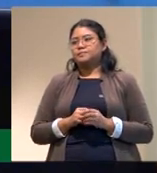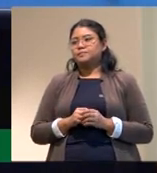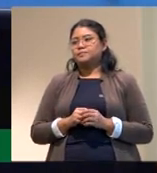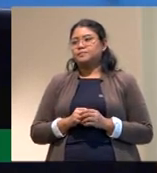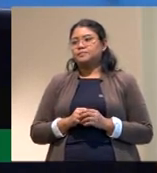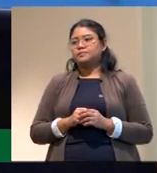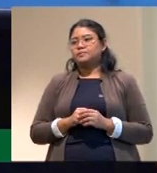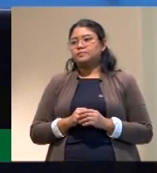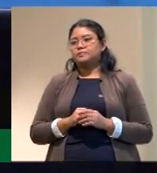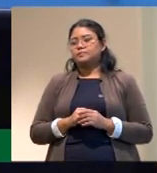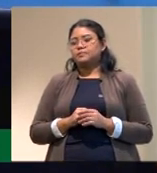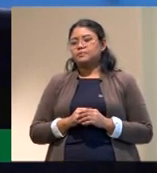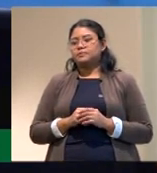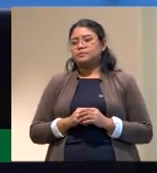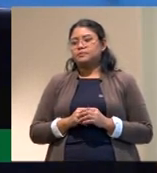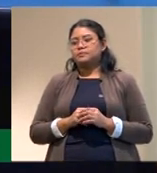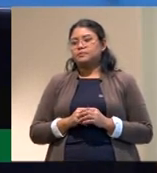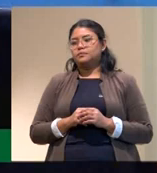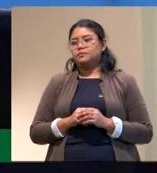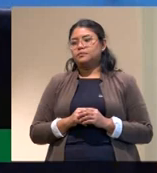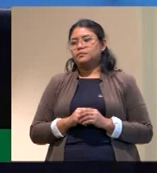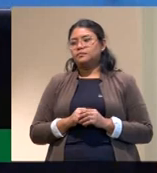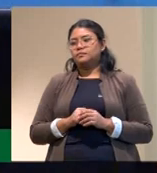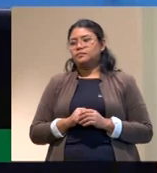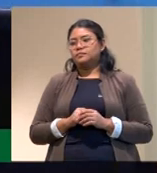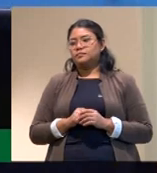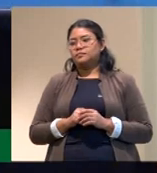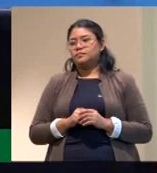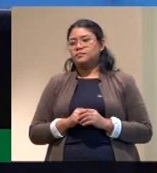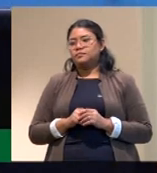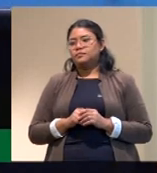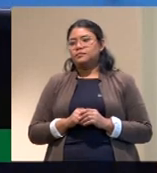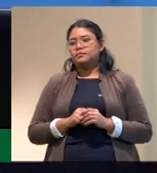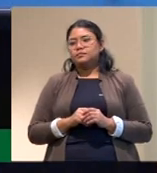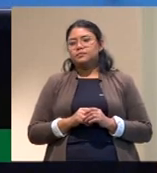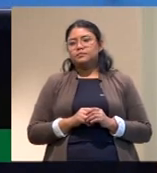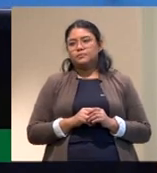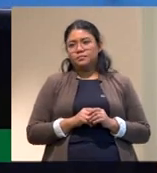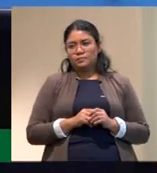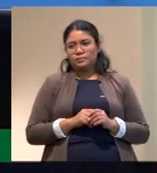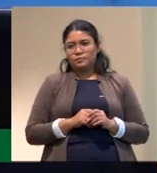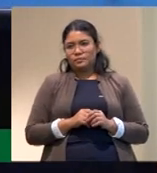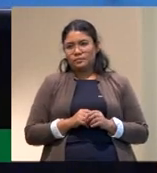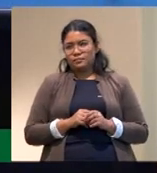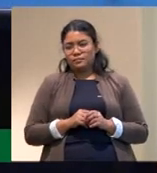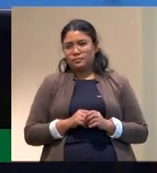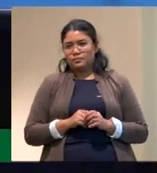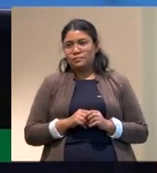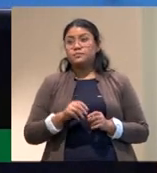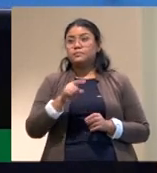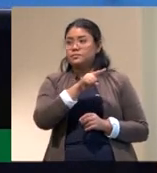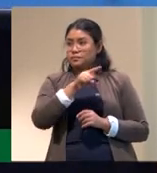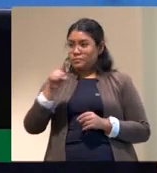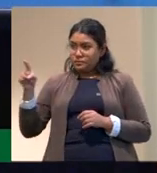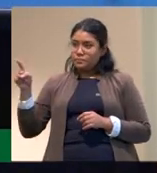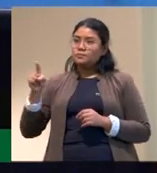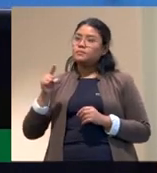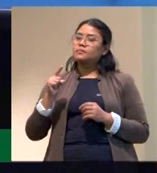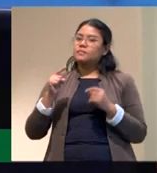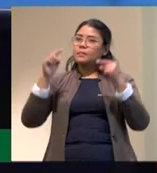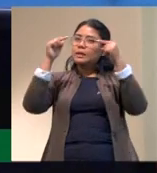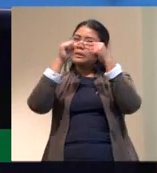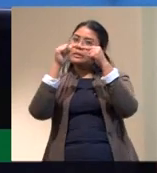essa chance, assim, eu acho que... Não, concluindo a outra ideia, isso que vocês fizeram do